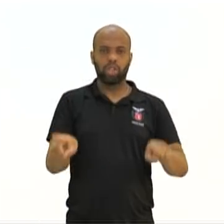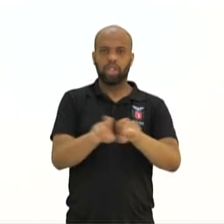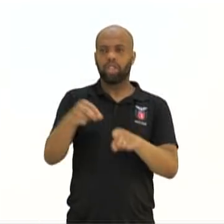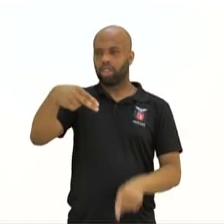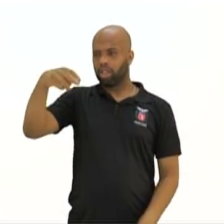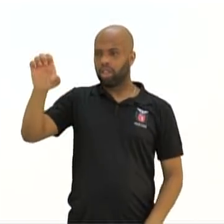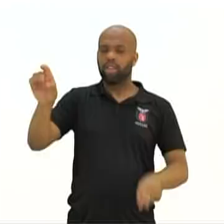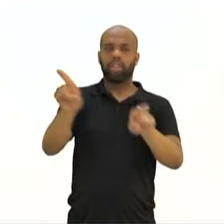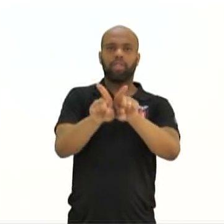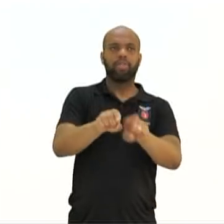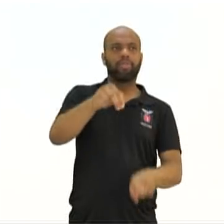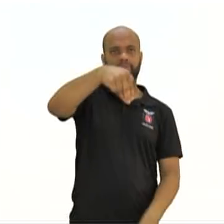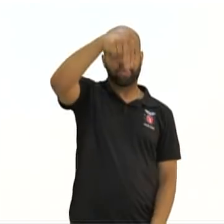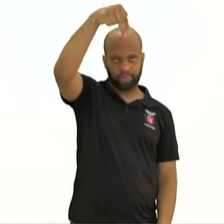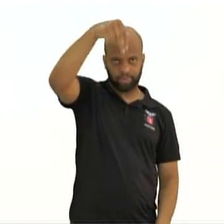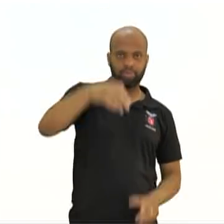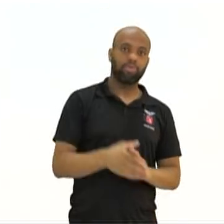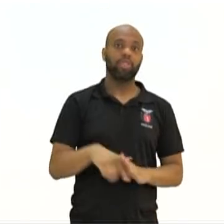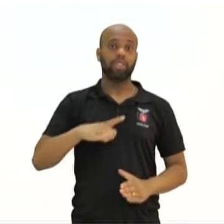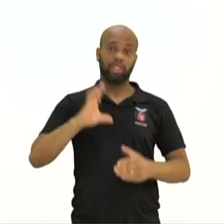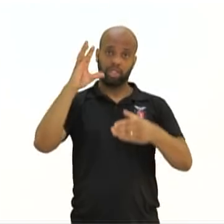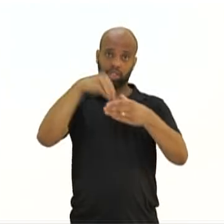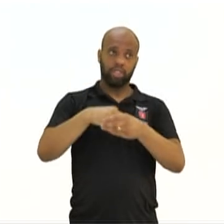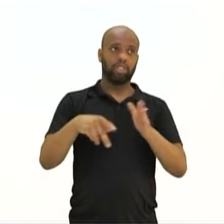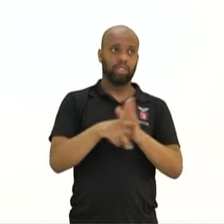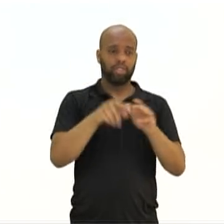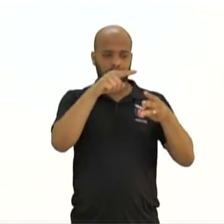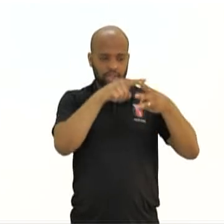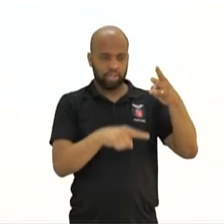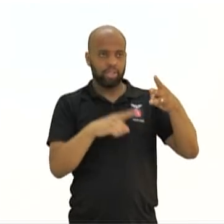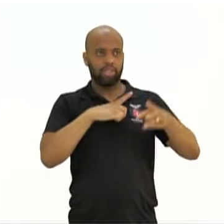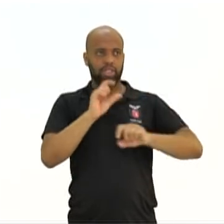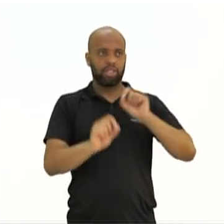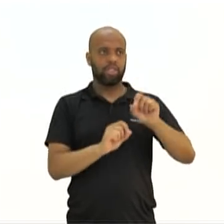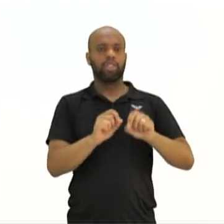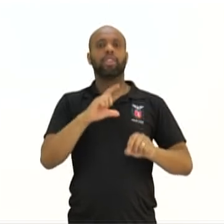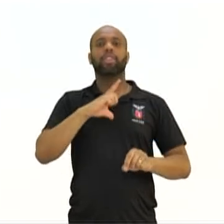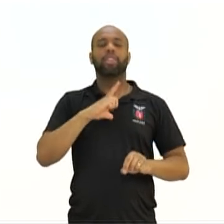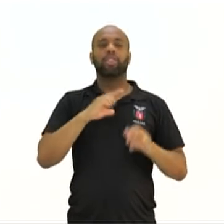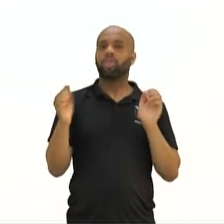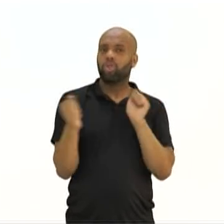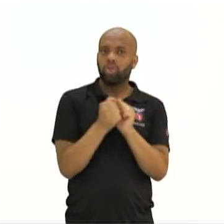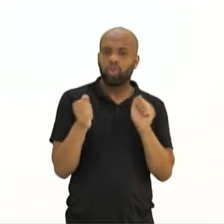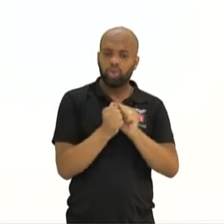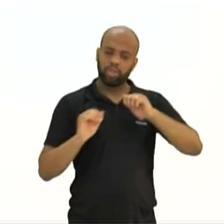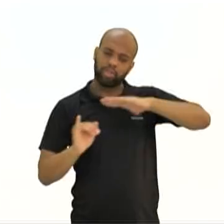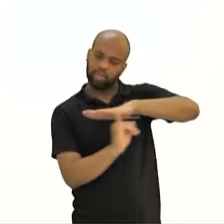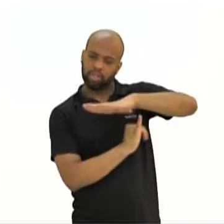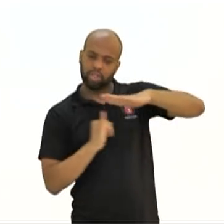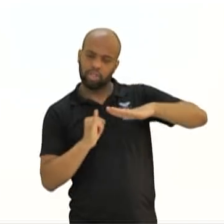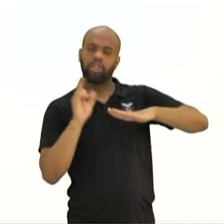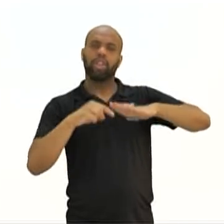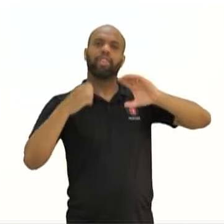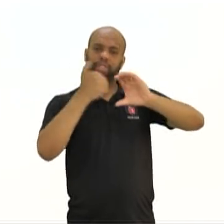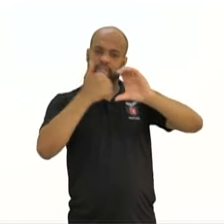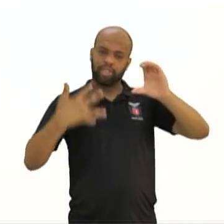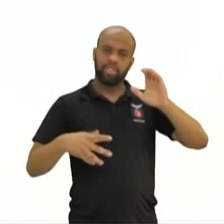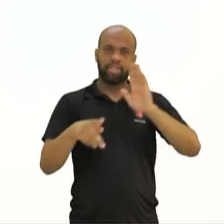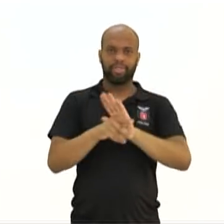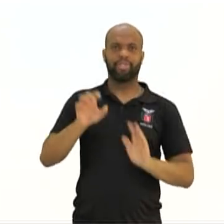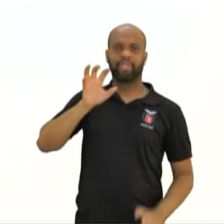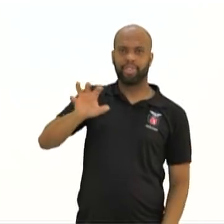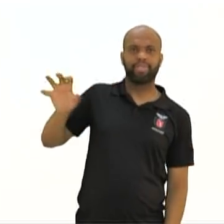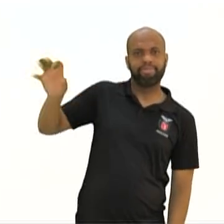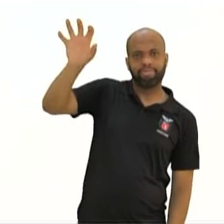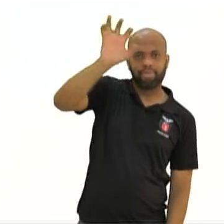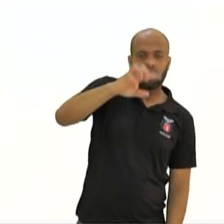e região norte. E dentro dessa espacialidade é que reside, junto com a industrialização, a característica da região,